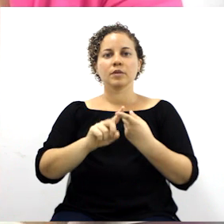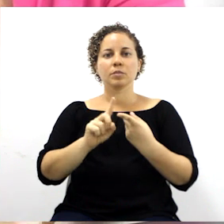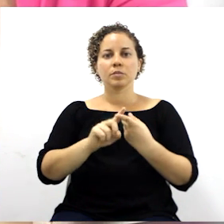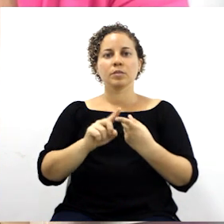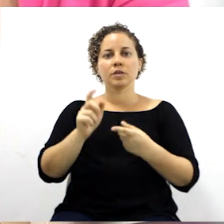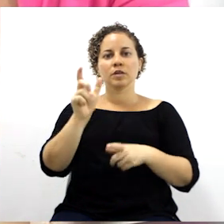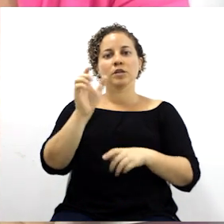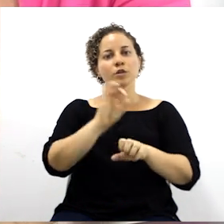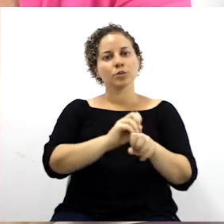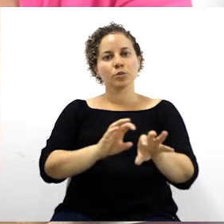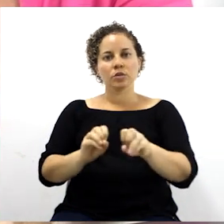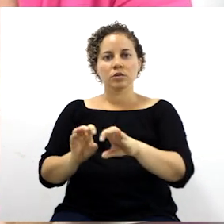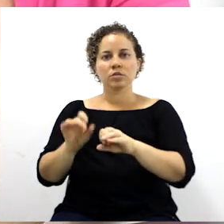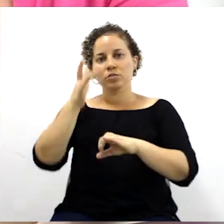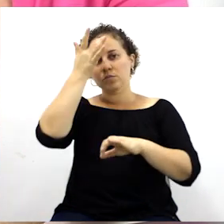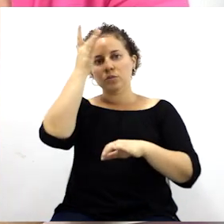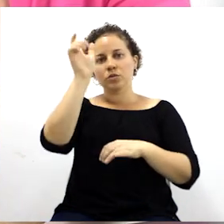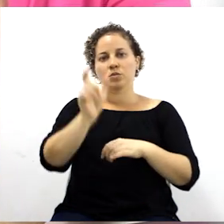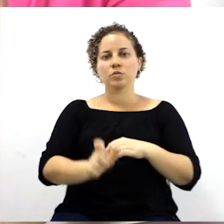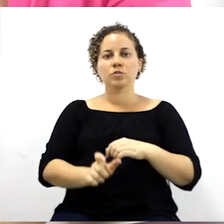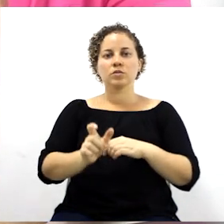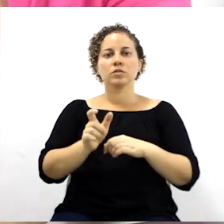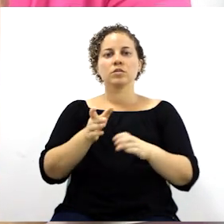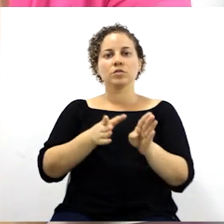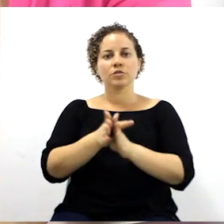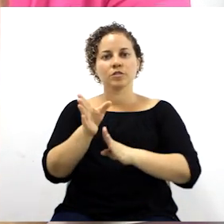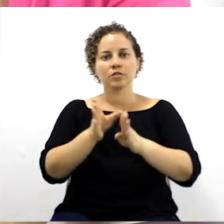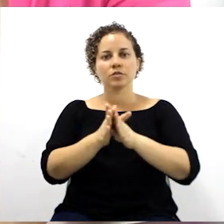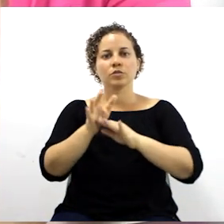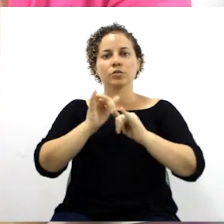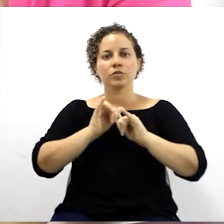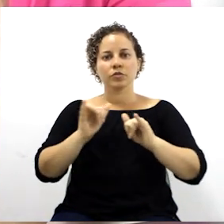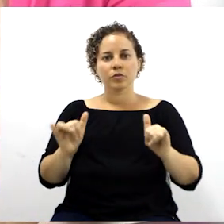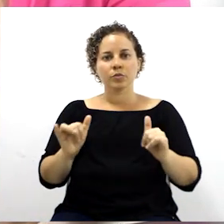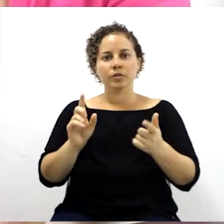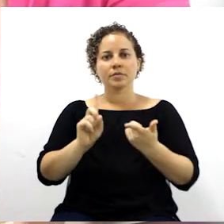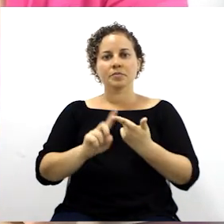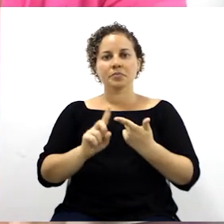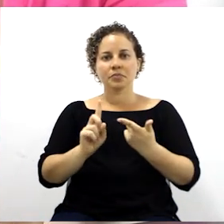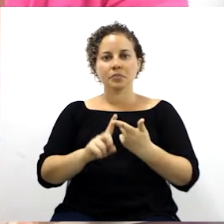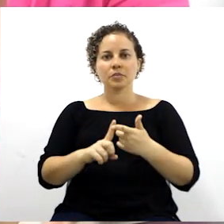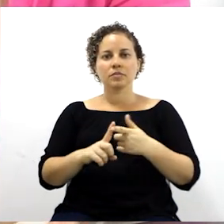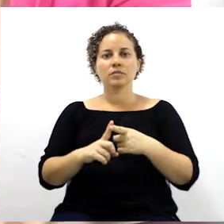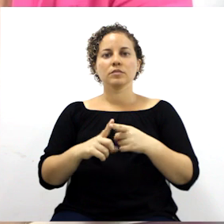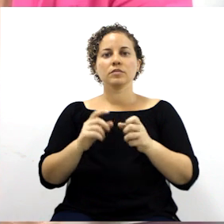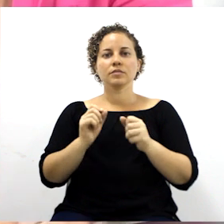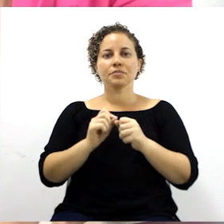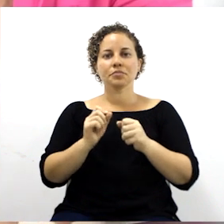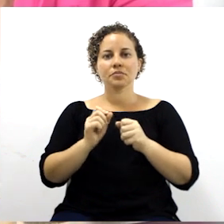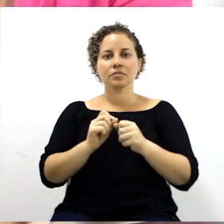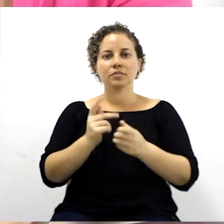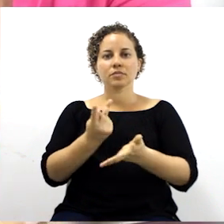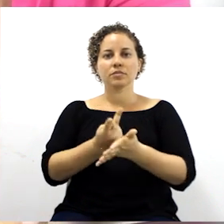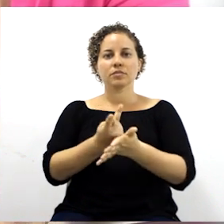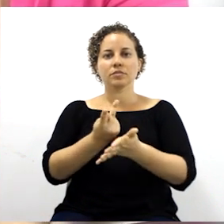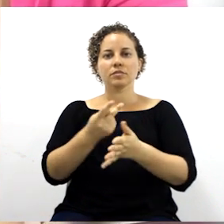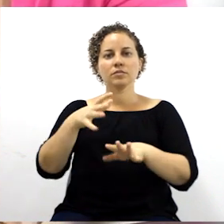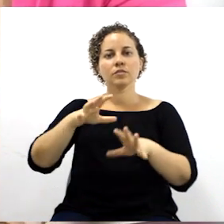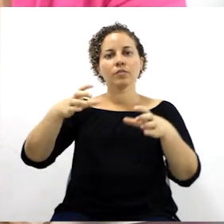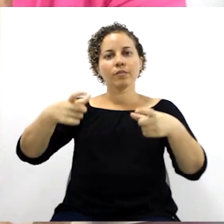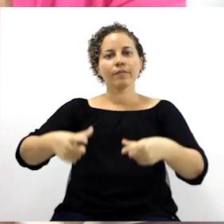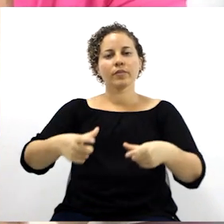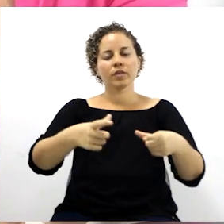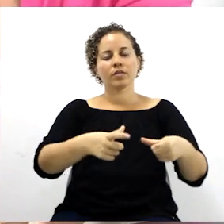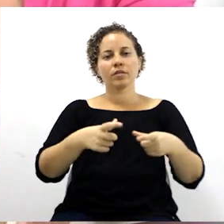do usuário, né, como um serviço de orientação e uso da informação. Então, é criado, então, de repente, um espaço, né,